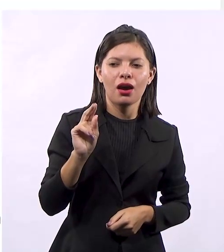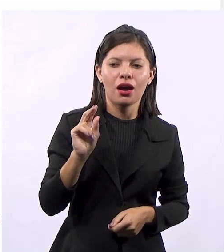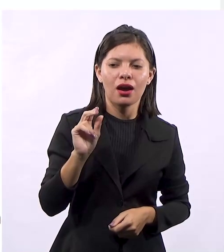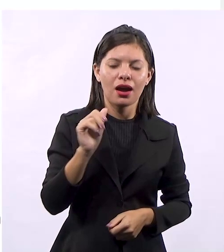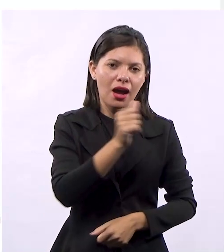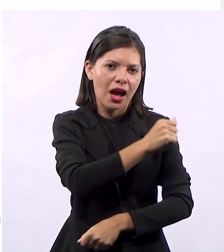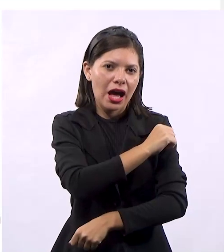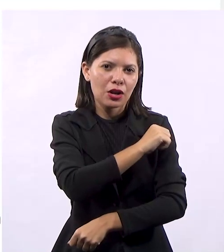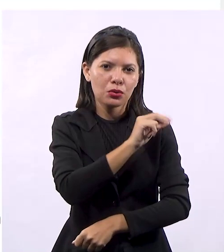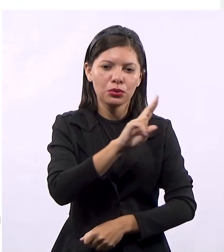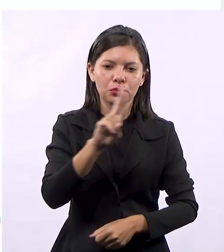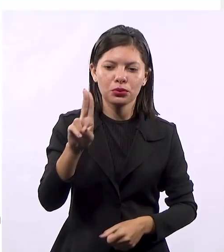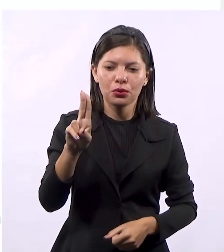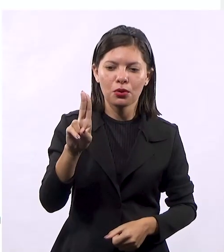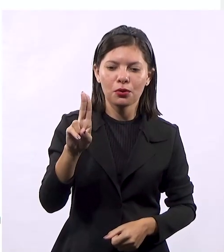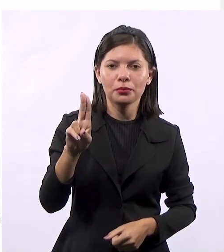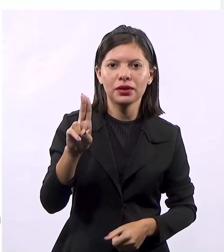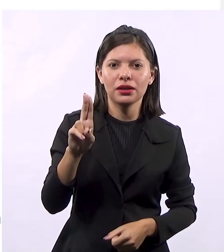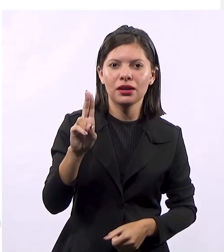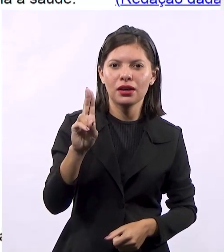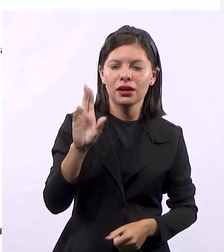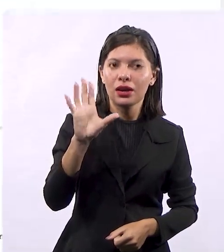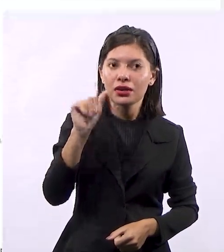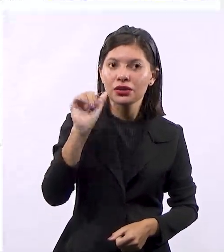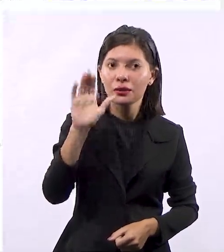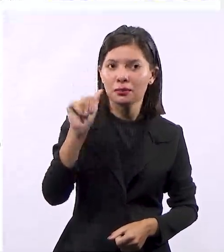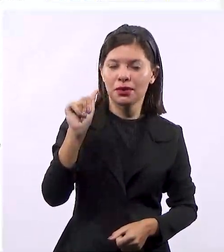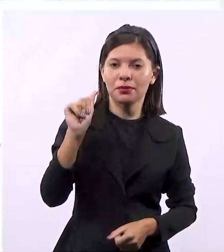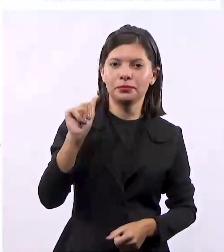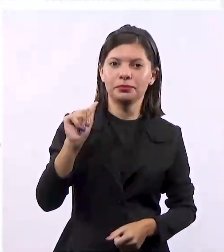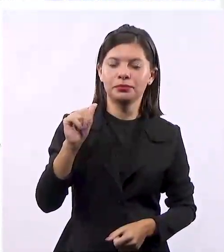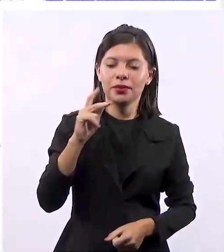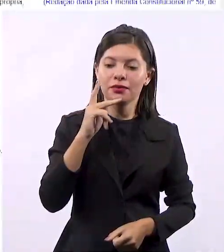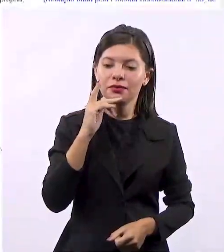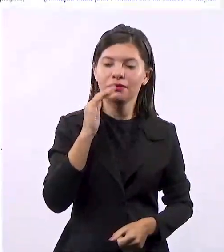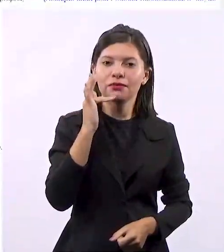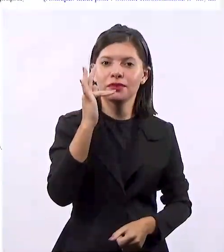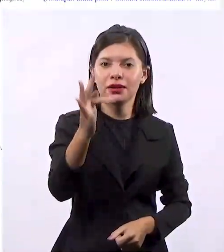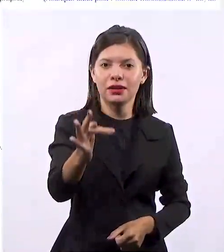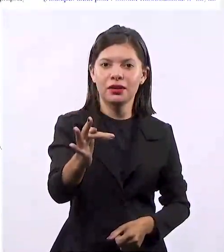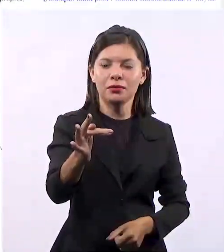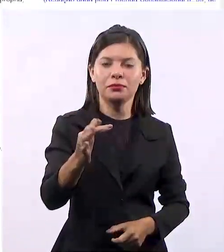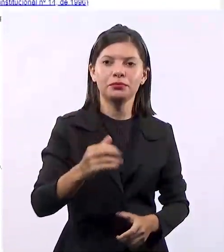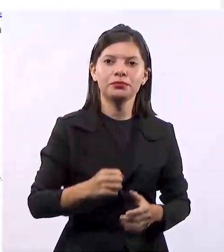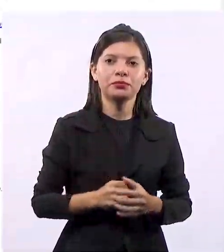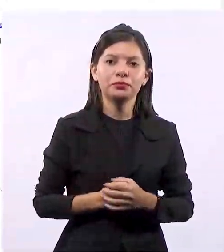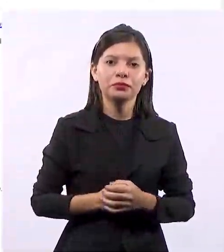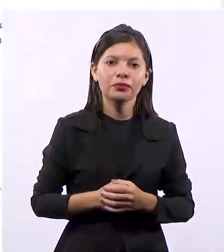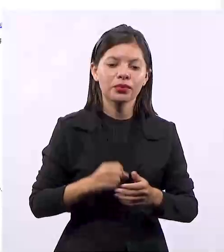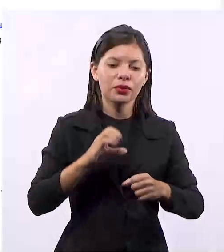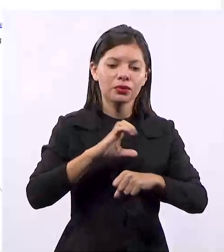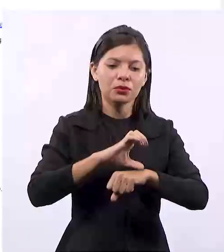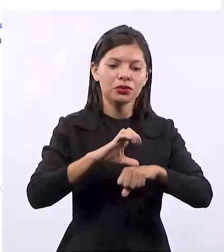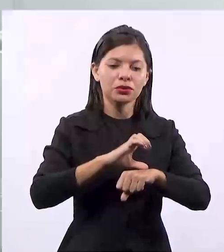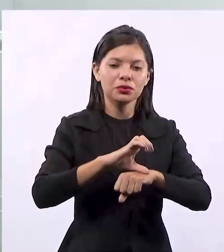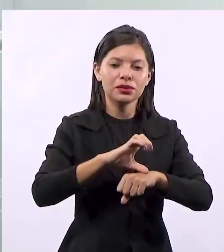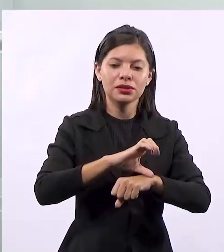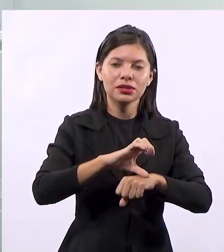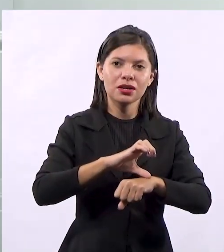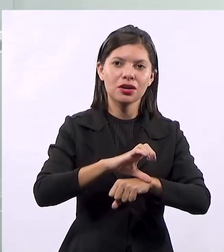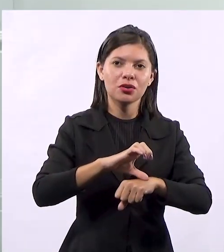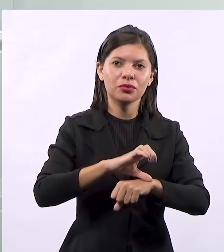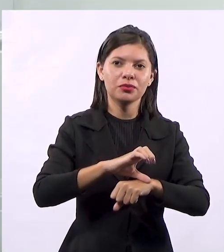ou responsáveis pela frequência à escola. Portanto, né, todos esses... olha